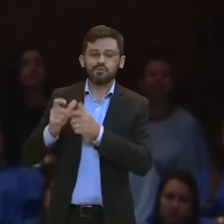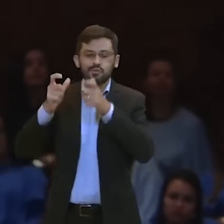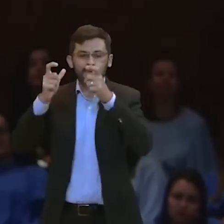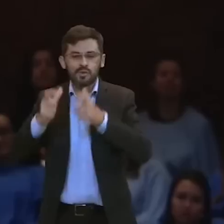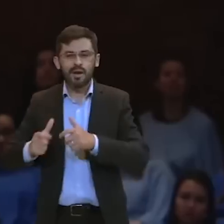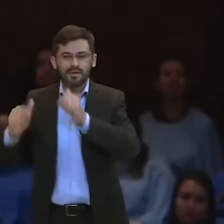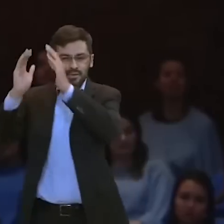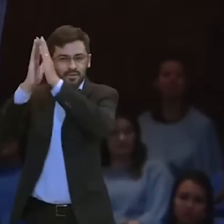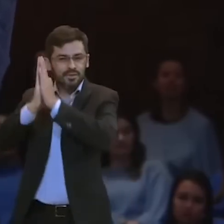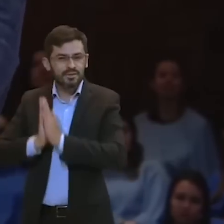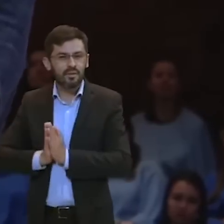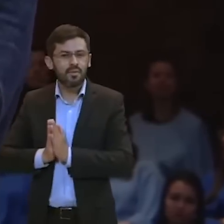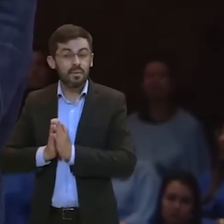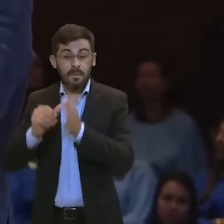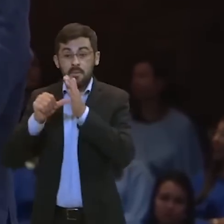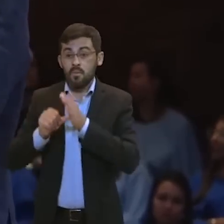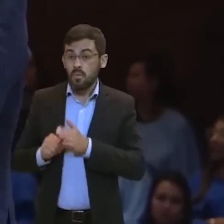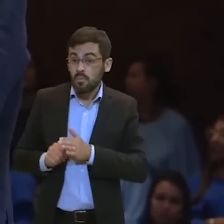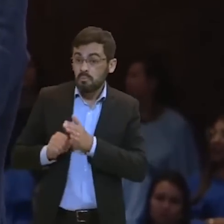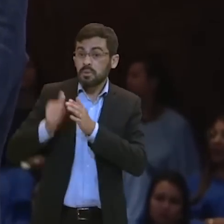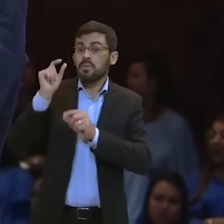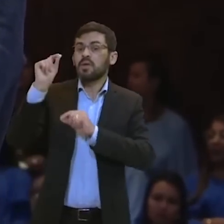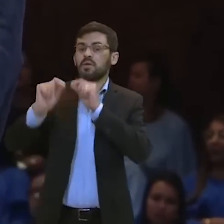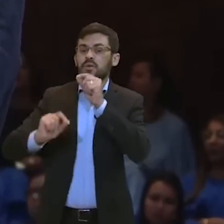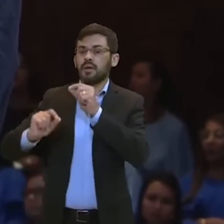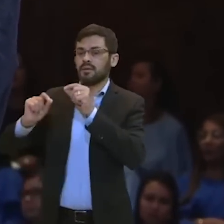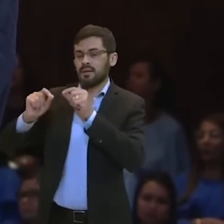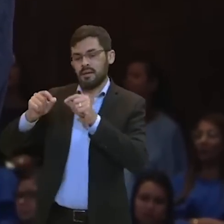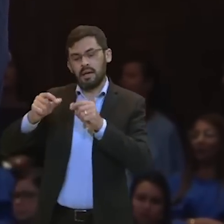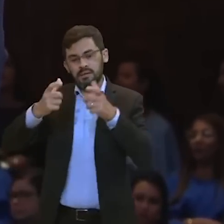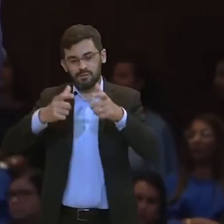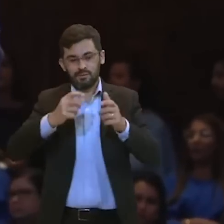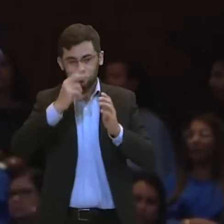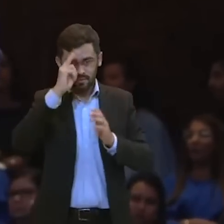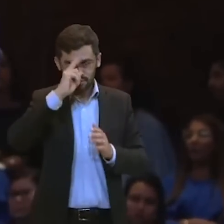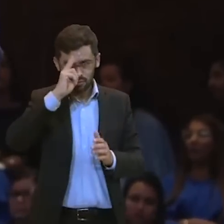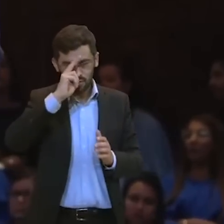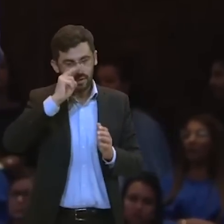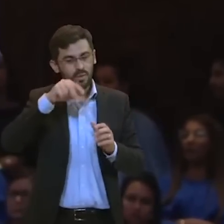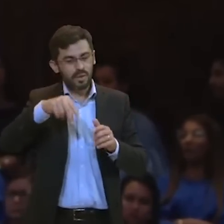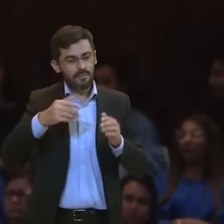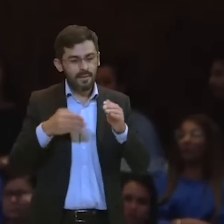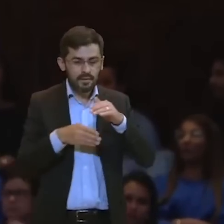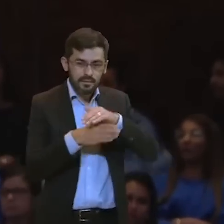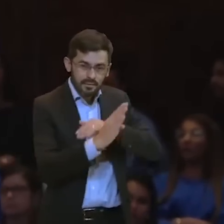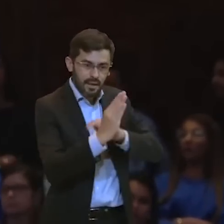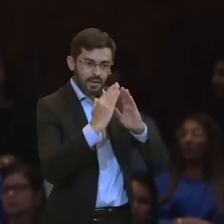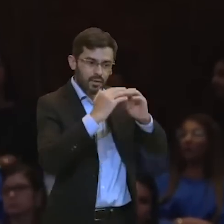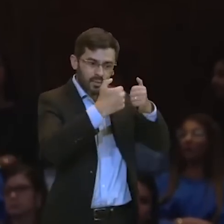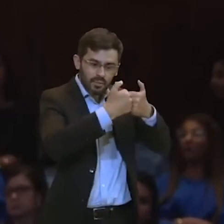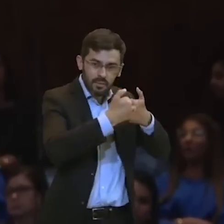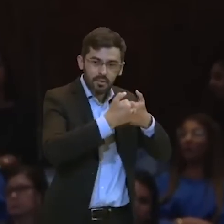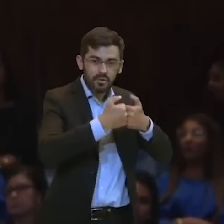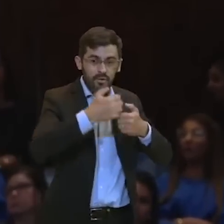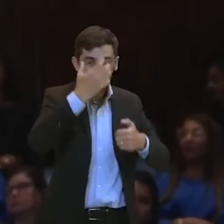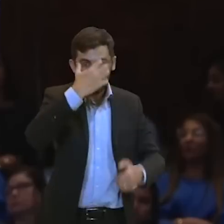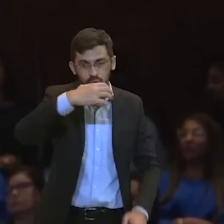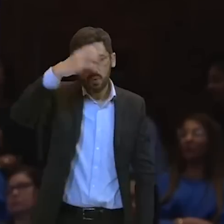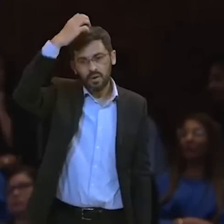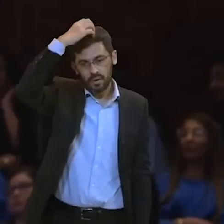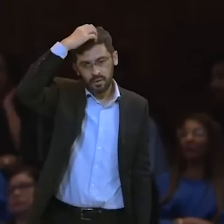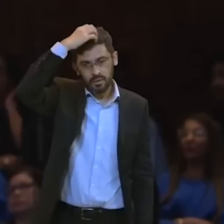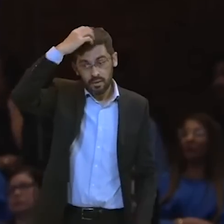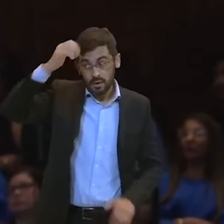O primeiro a entrar no templo purificado foi o rei. E ele não entrou sozinho, ele levou a